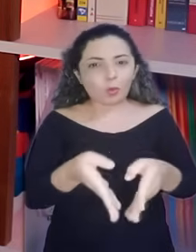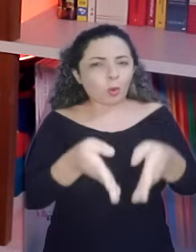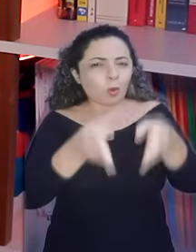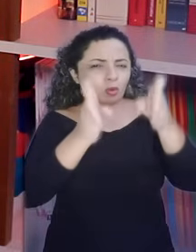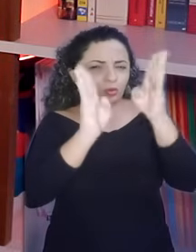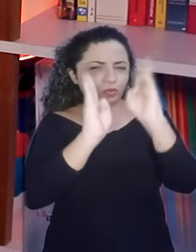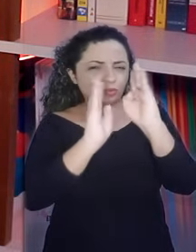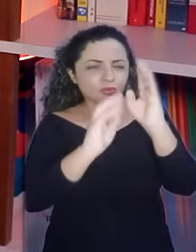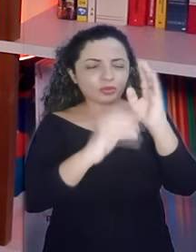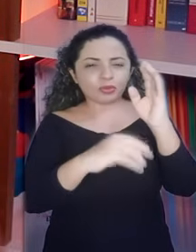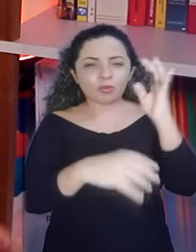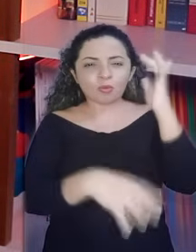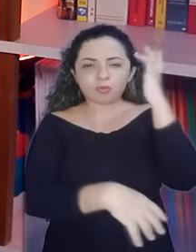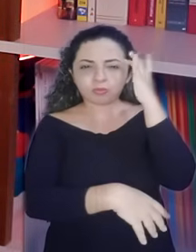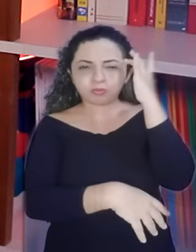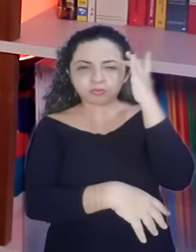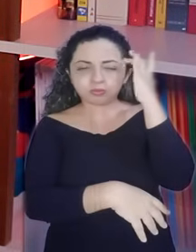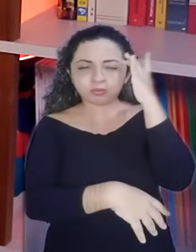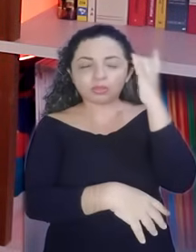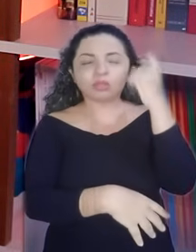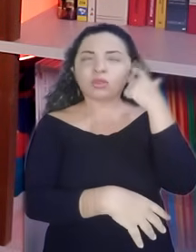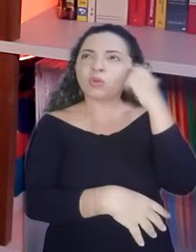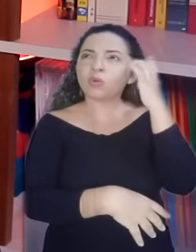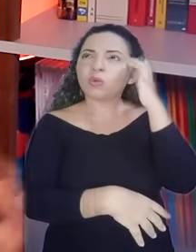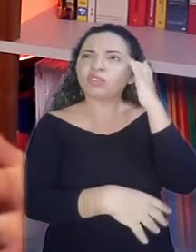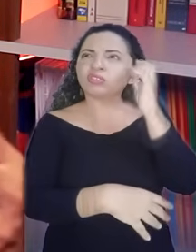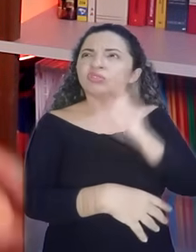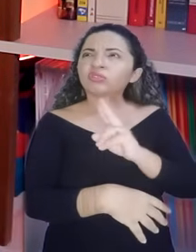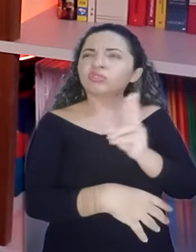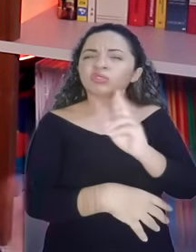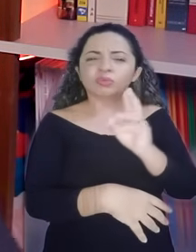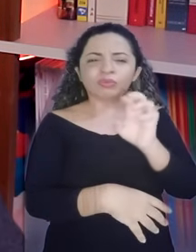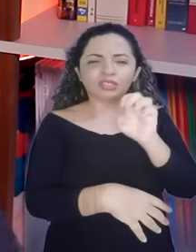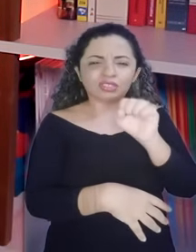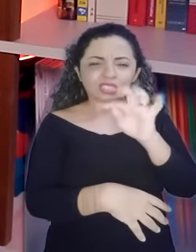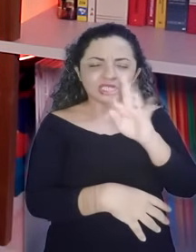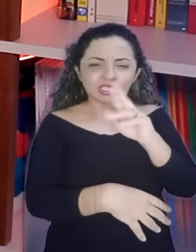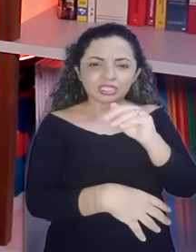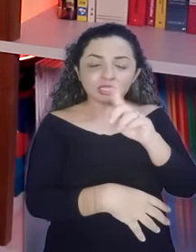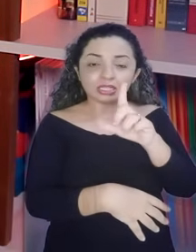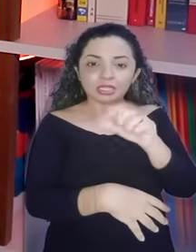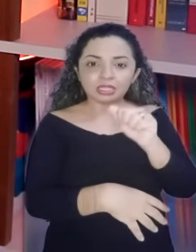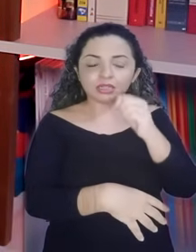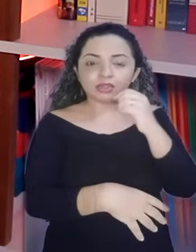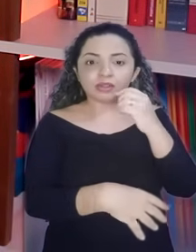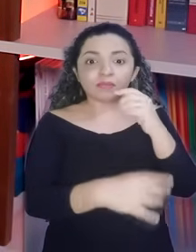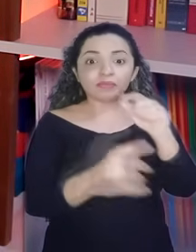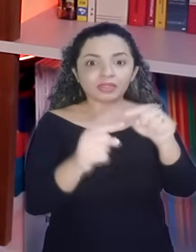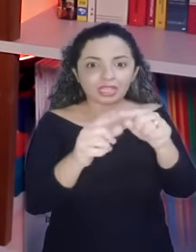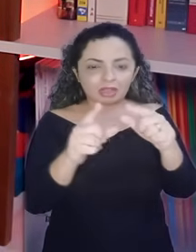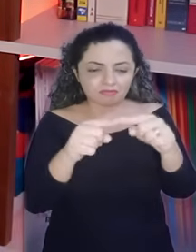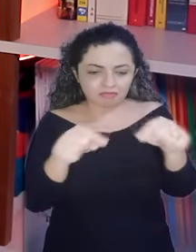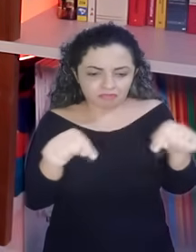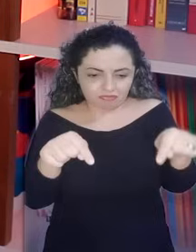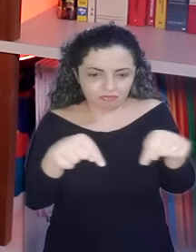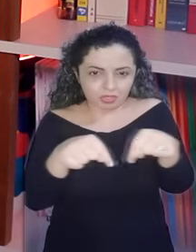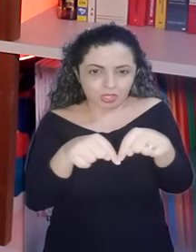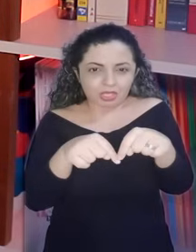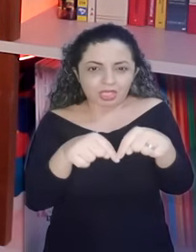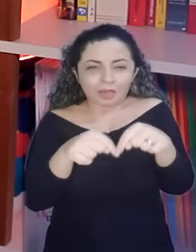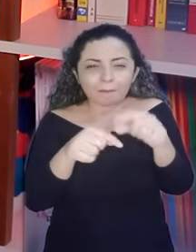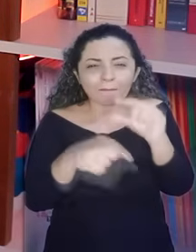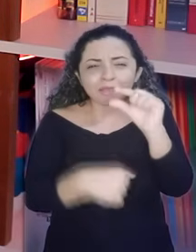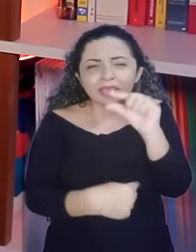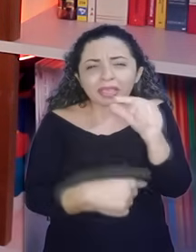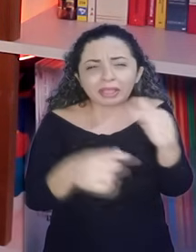sobre o condomínio ali, o edifício Estrela, se eu não salvo engano, em que pessoas vivem em espaços minúsculos, mas vivem dentro